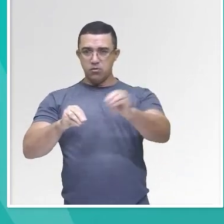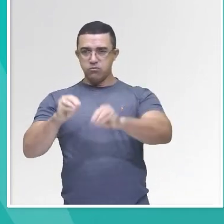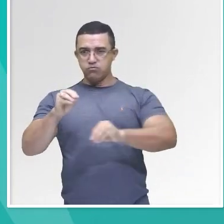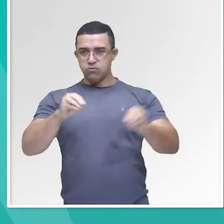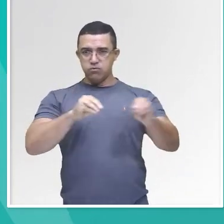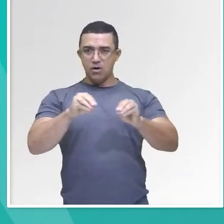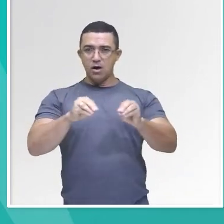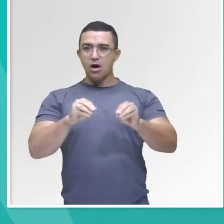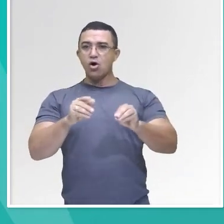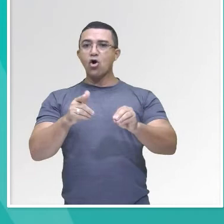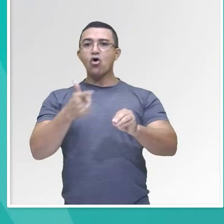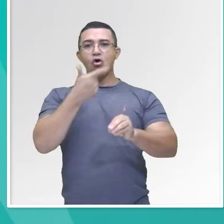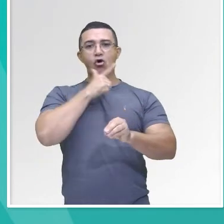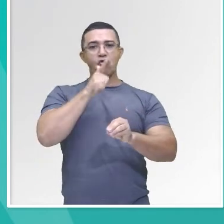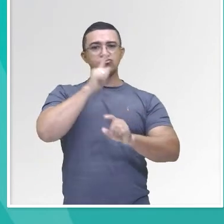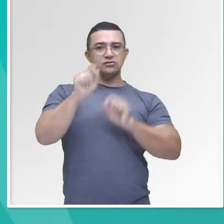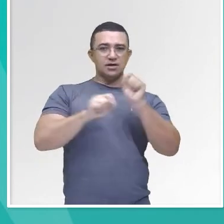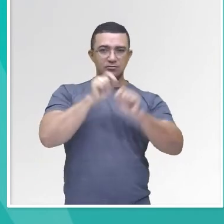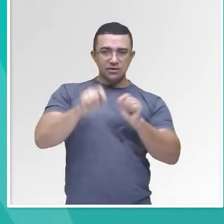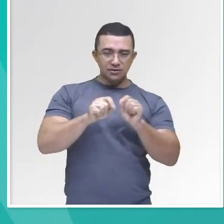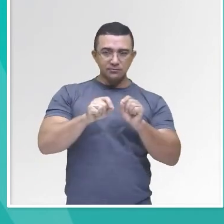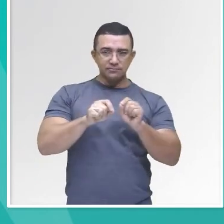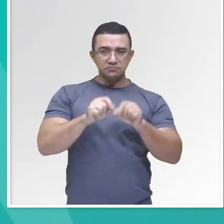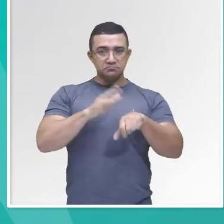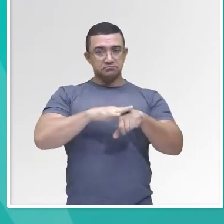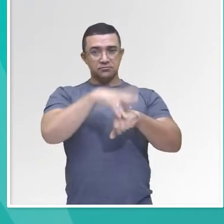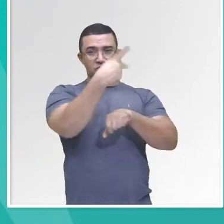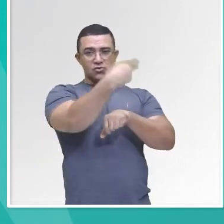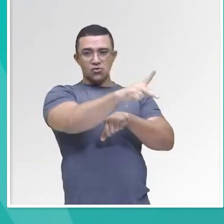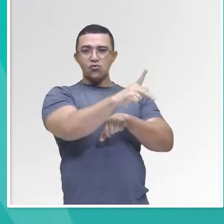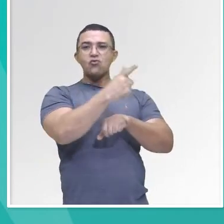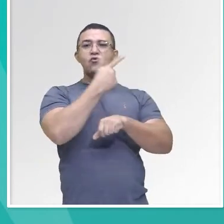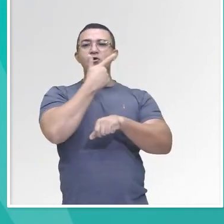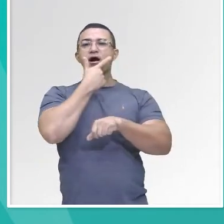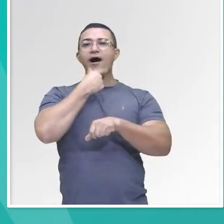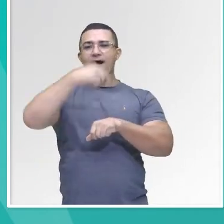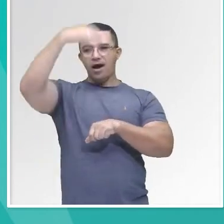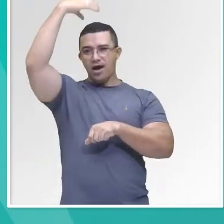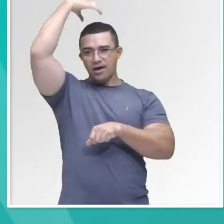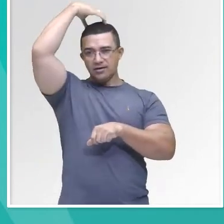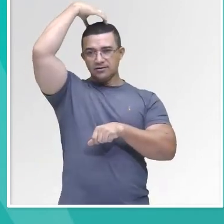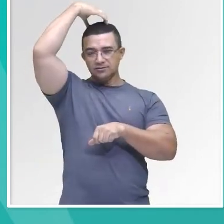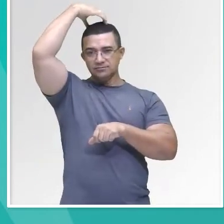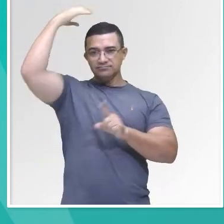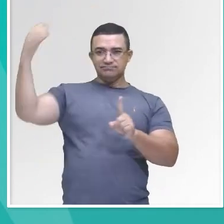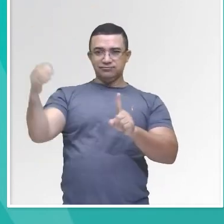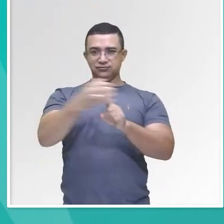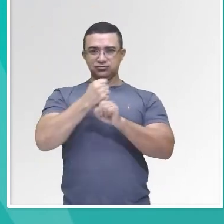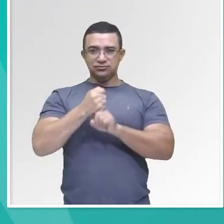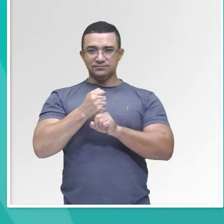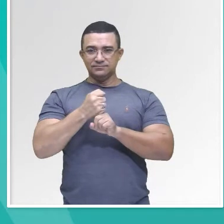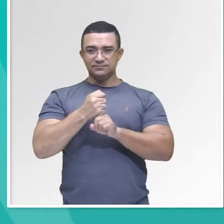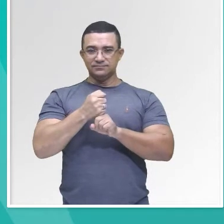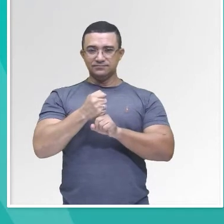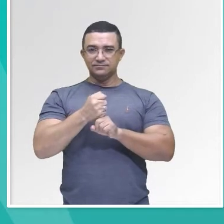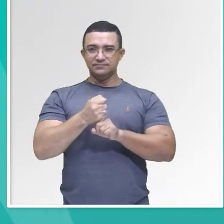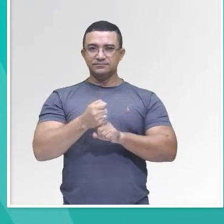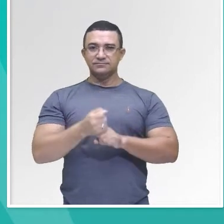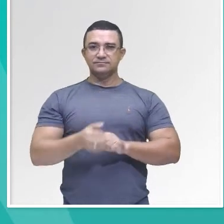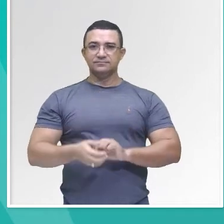ele conseguisse deixar o rei adversário sem saída. Ou seja, que fizessem aí